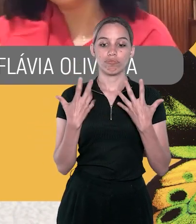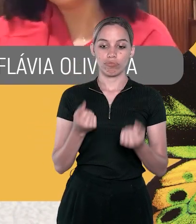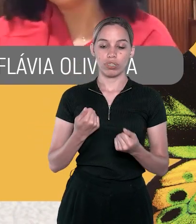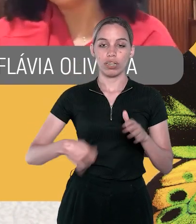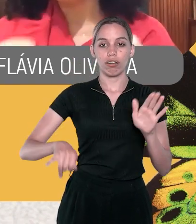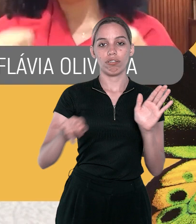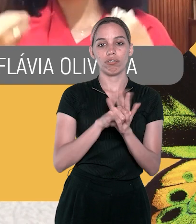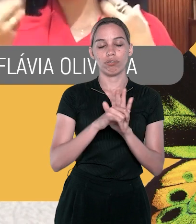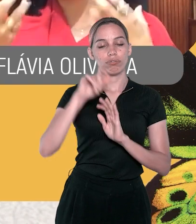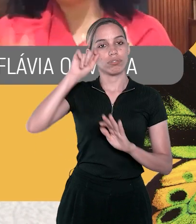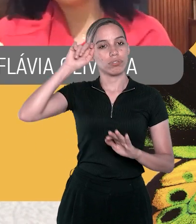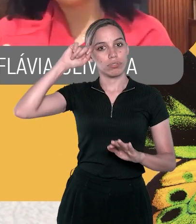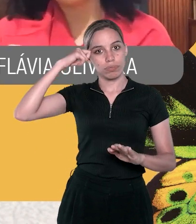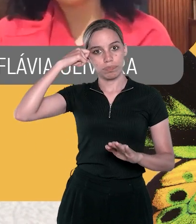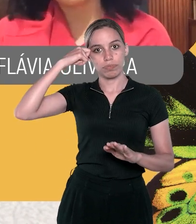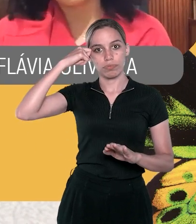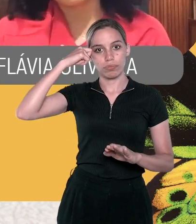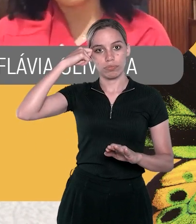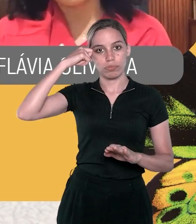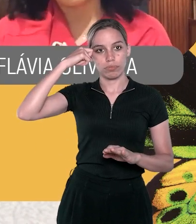identidade negra, com